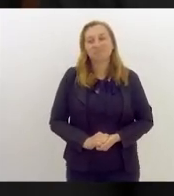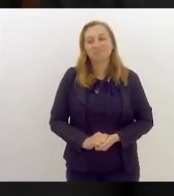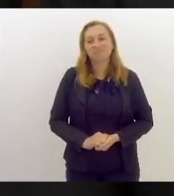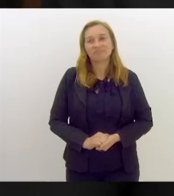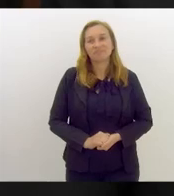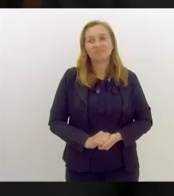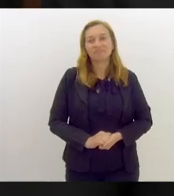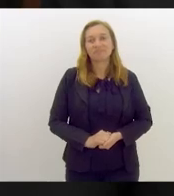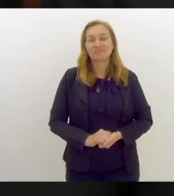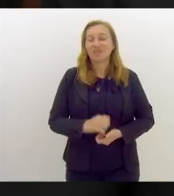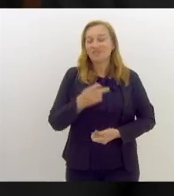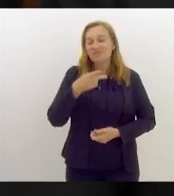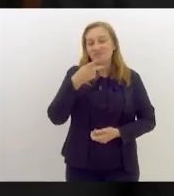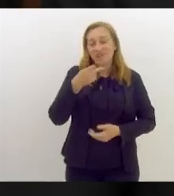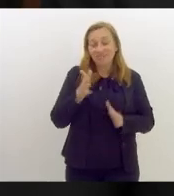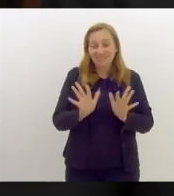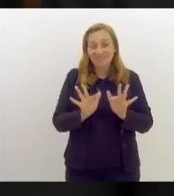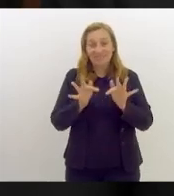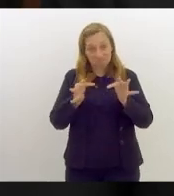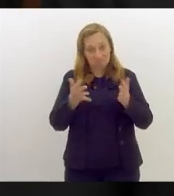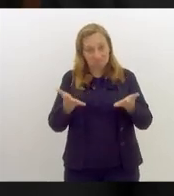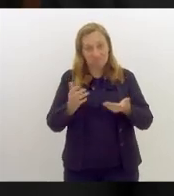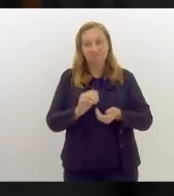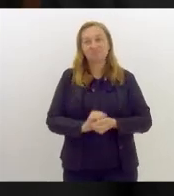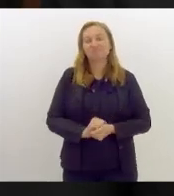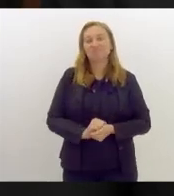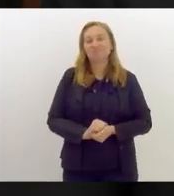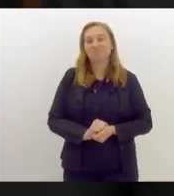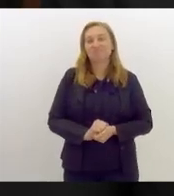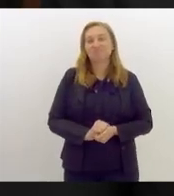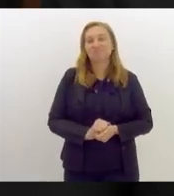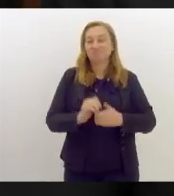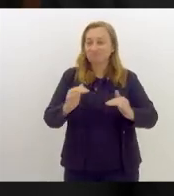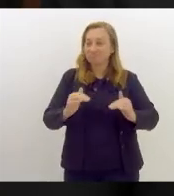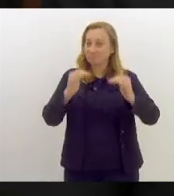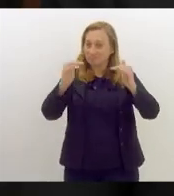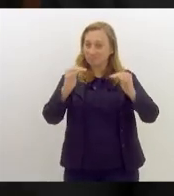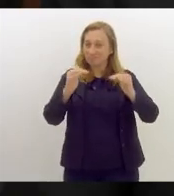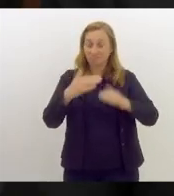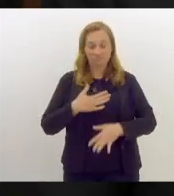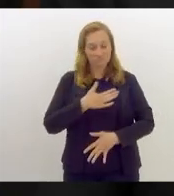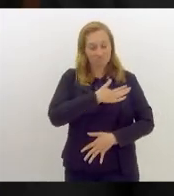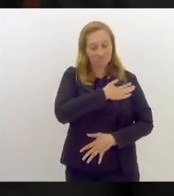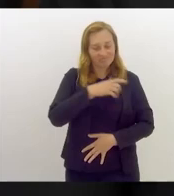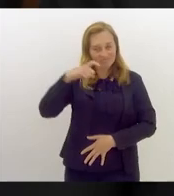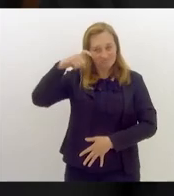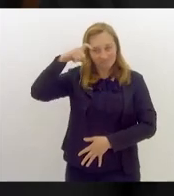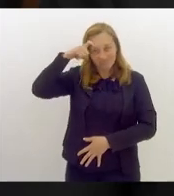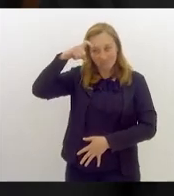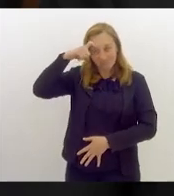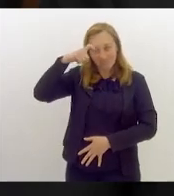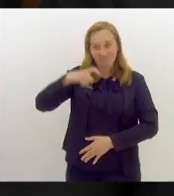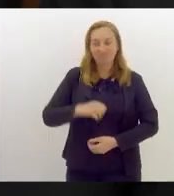a dirigir algumas Breves Palavras ao agraciado ao General Mourão com